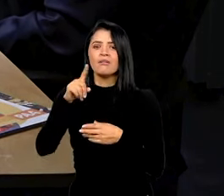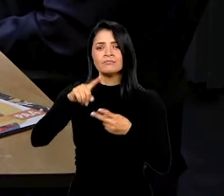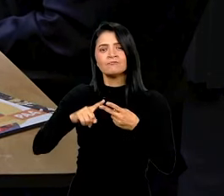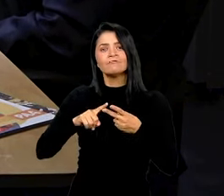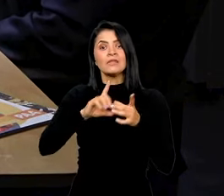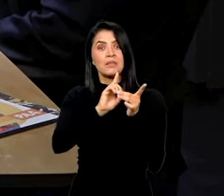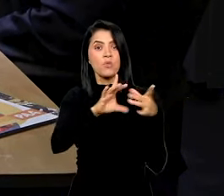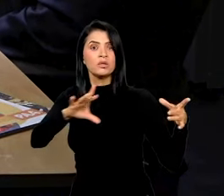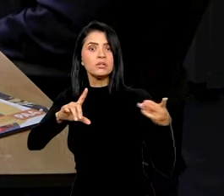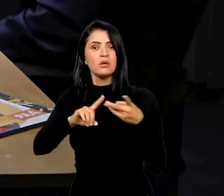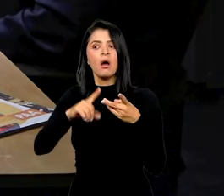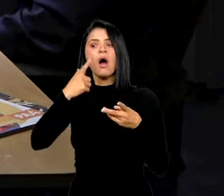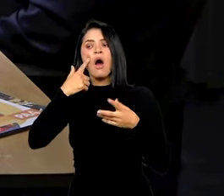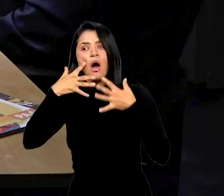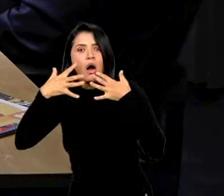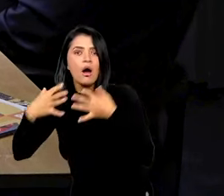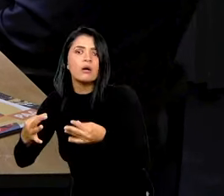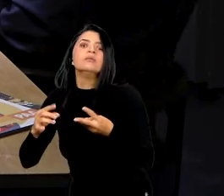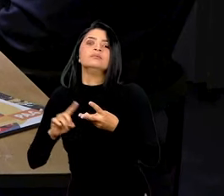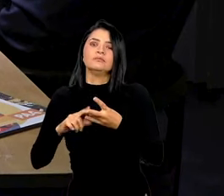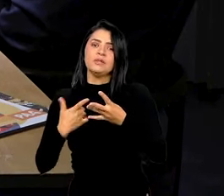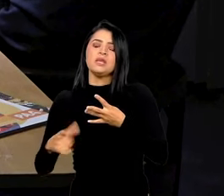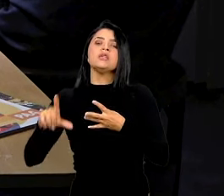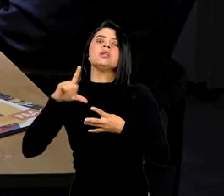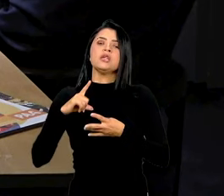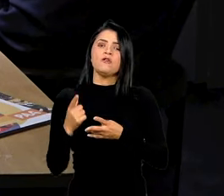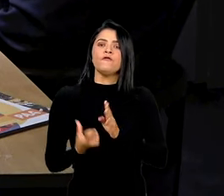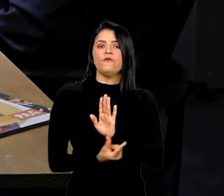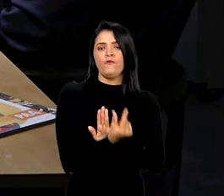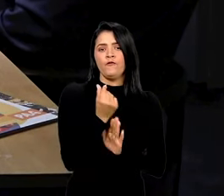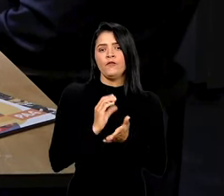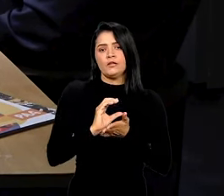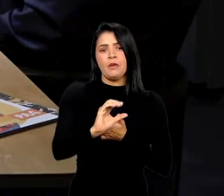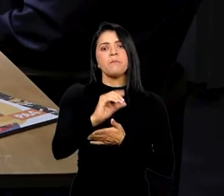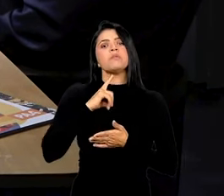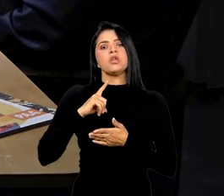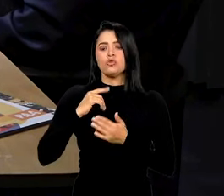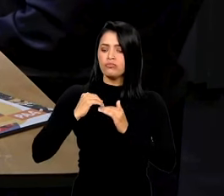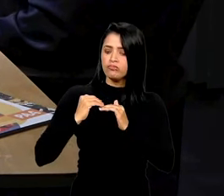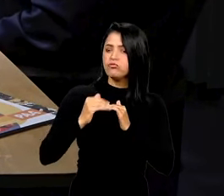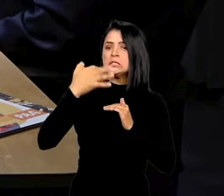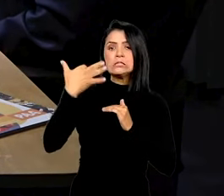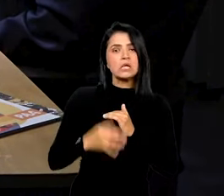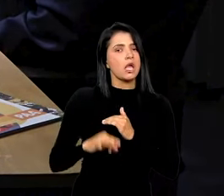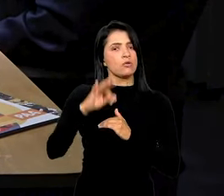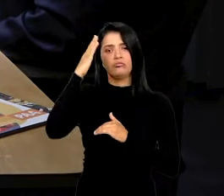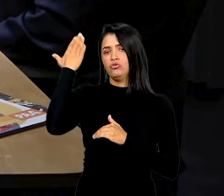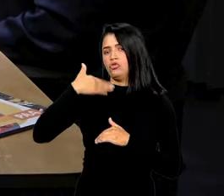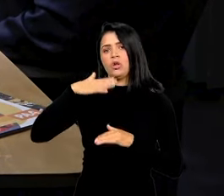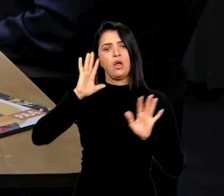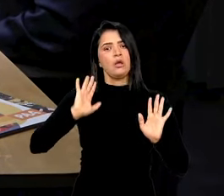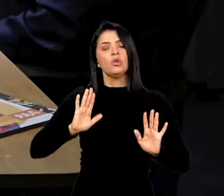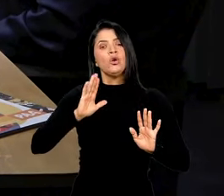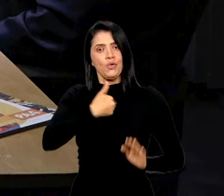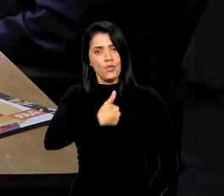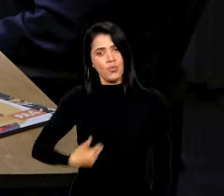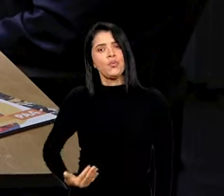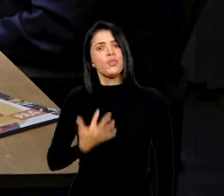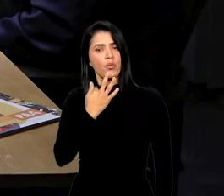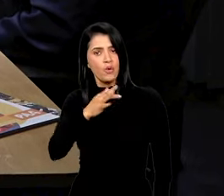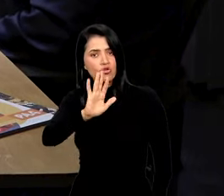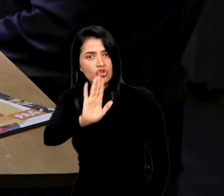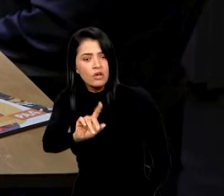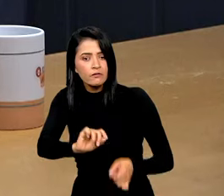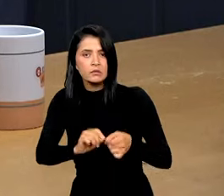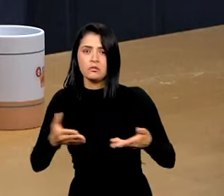democracia, escuta e também o cofinanciamento regular e automático. né, o governo brasileiro, o governo federal, está